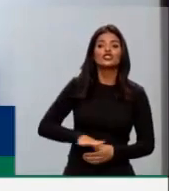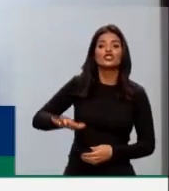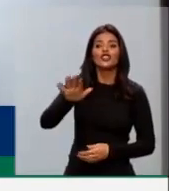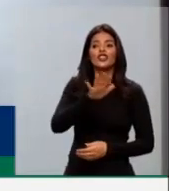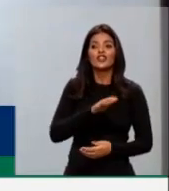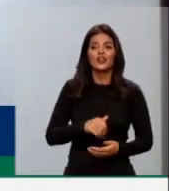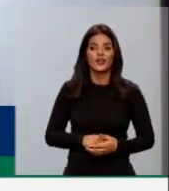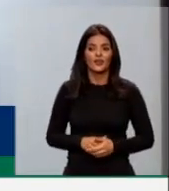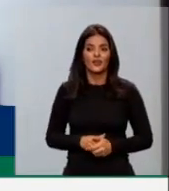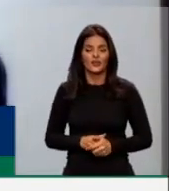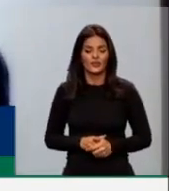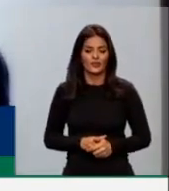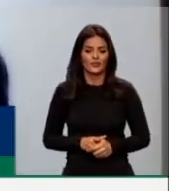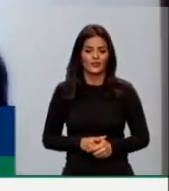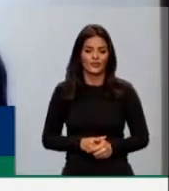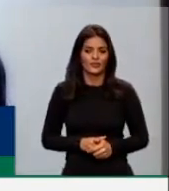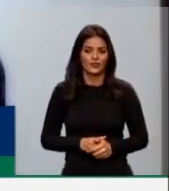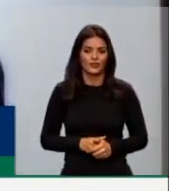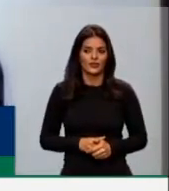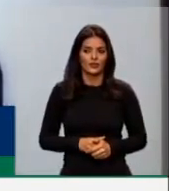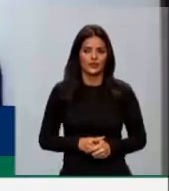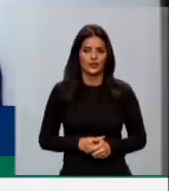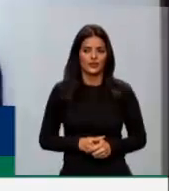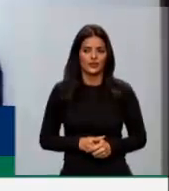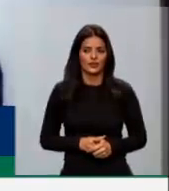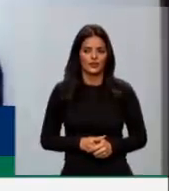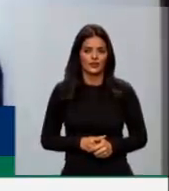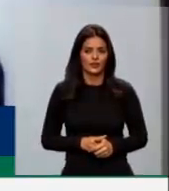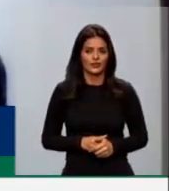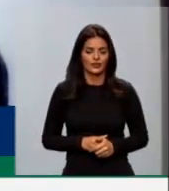pensando o tanto que essa crise